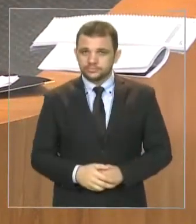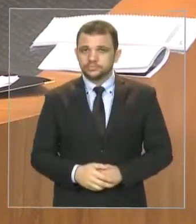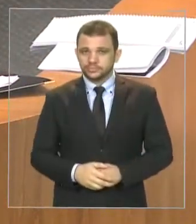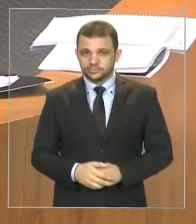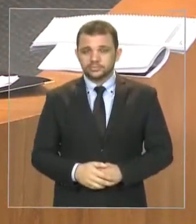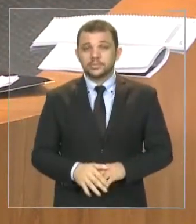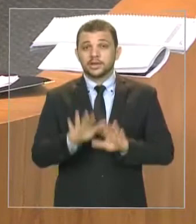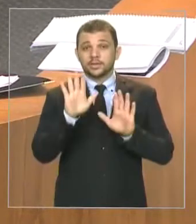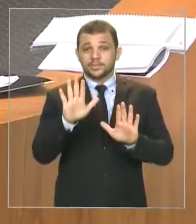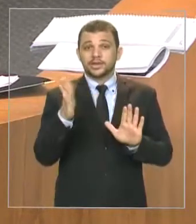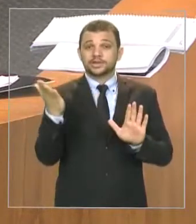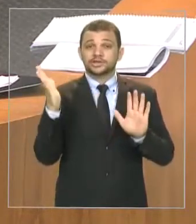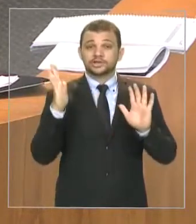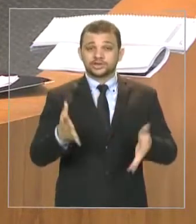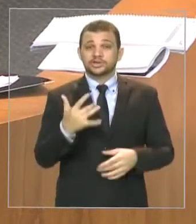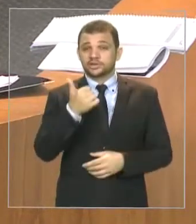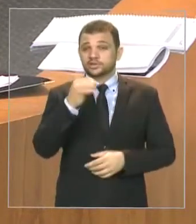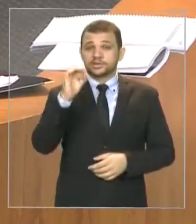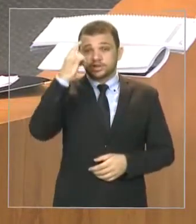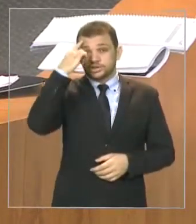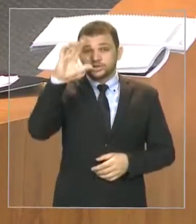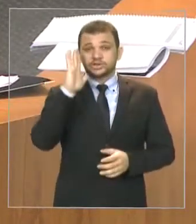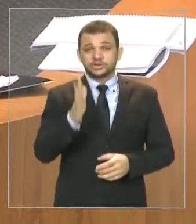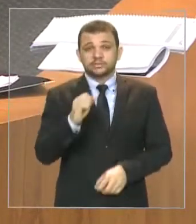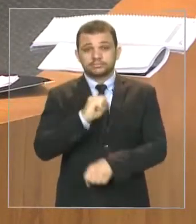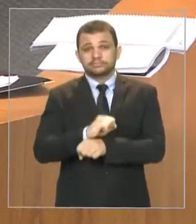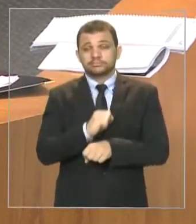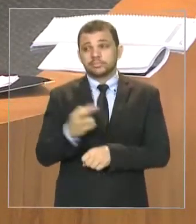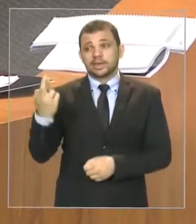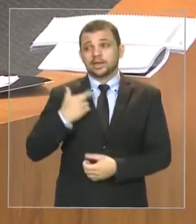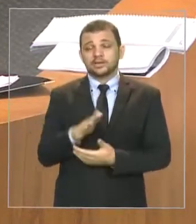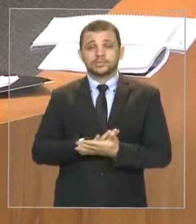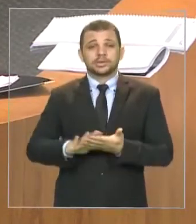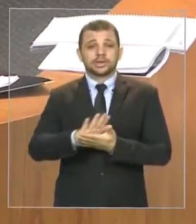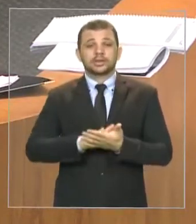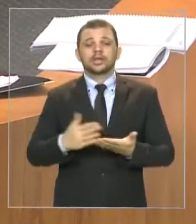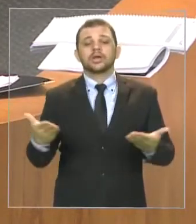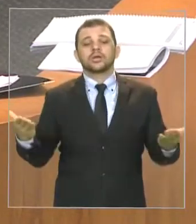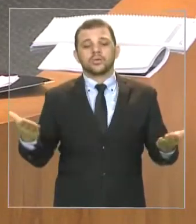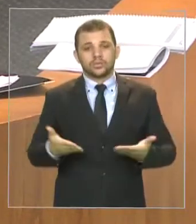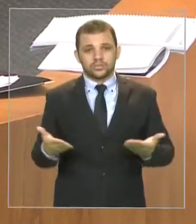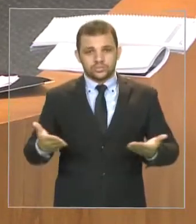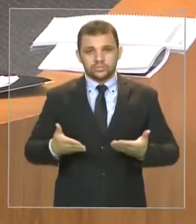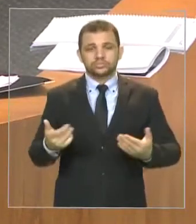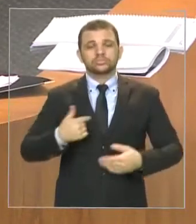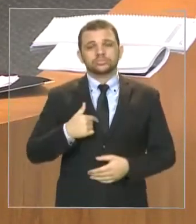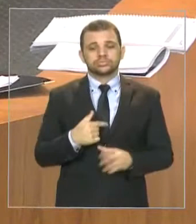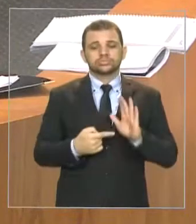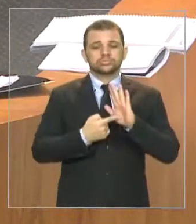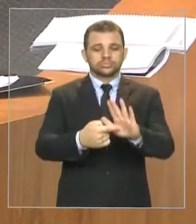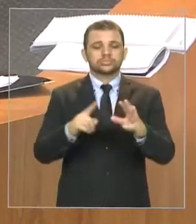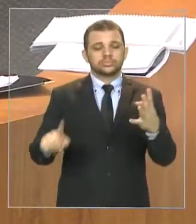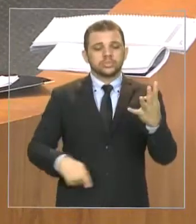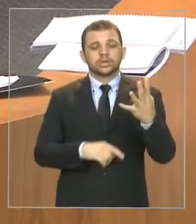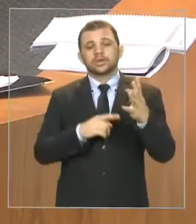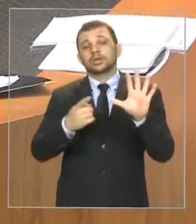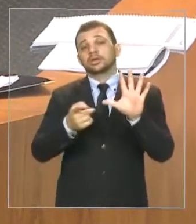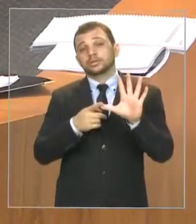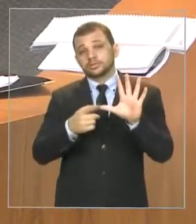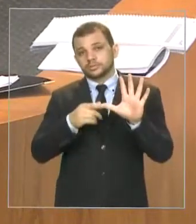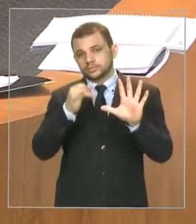já se passaram mais de 10 dias e não se pronunciou, eu trago hoje mais um exemplo, o